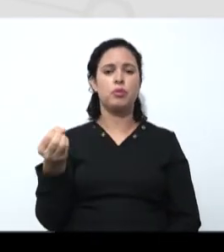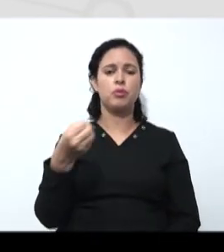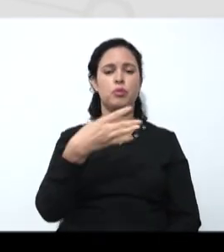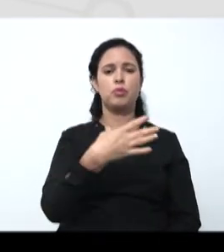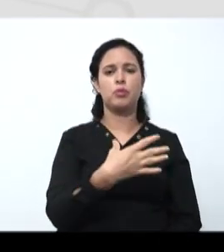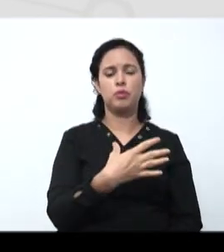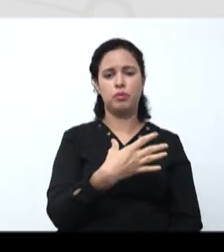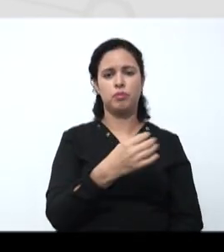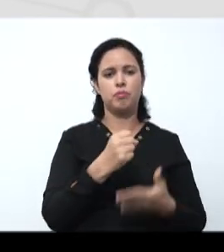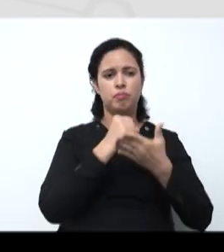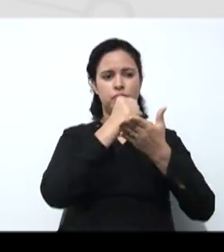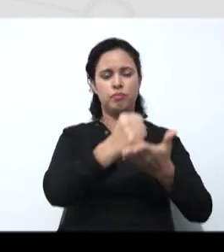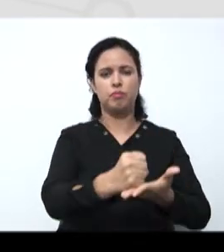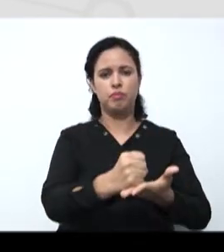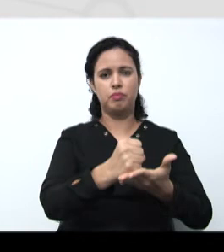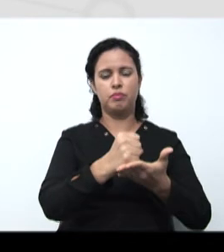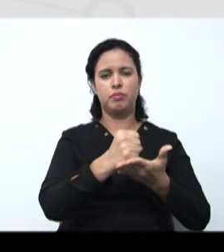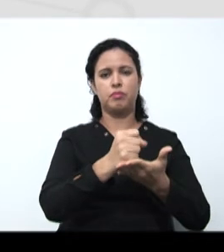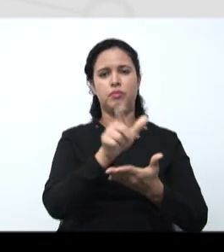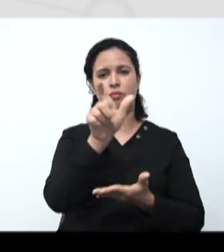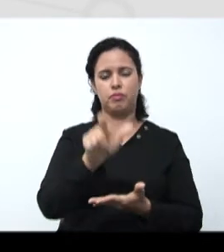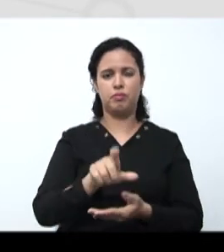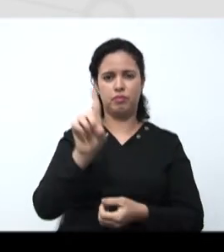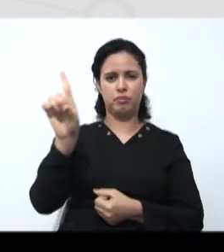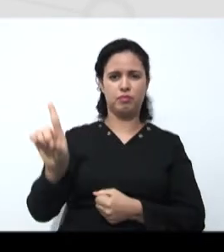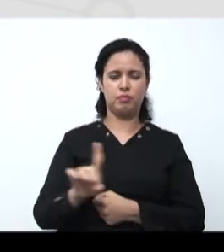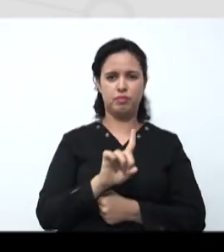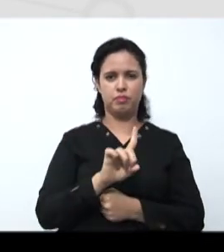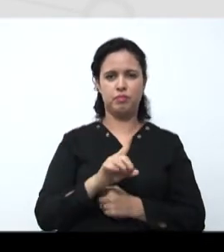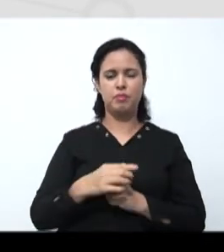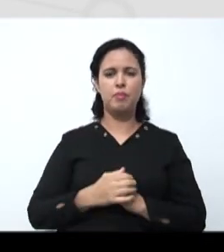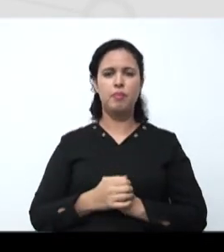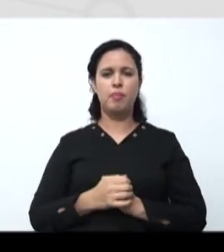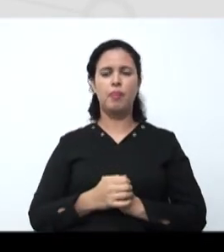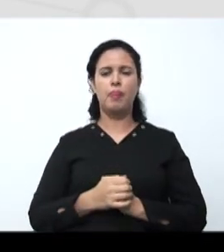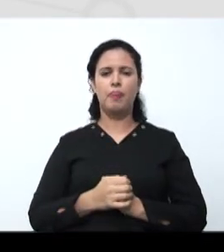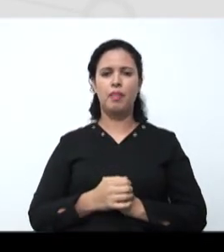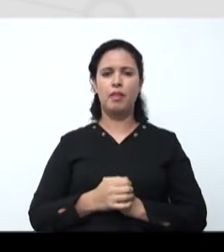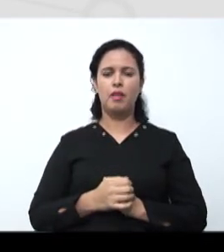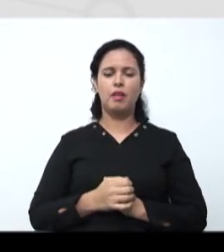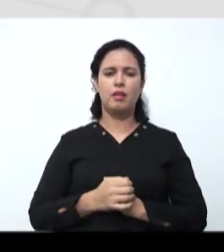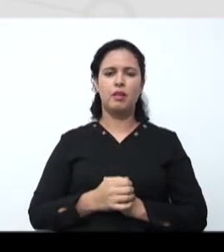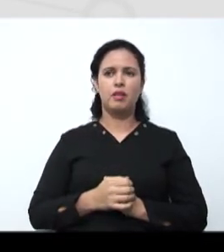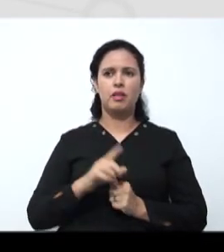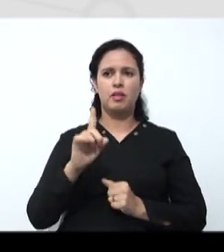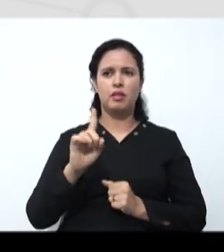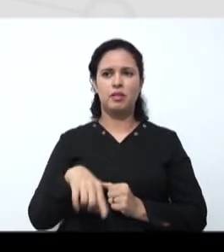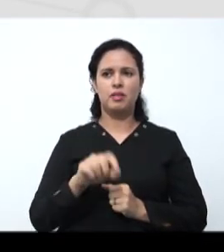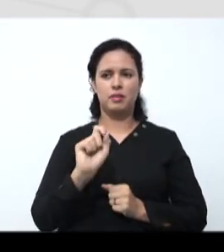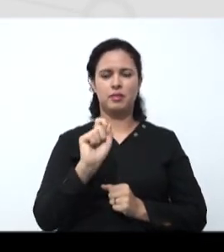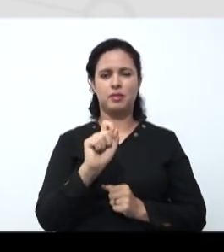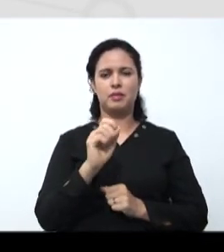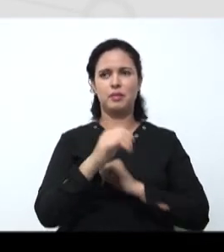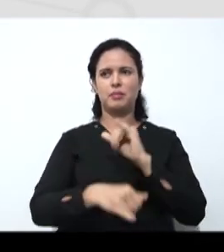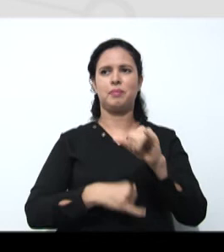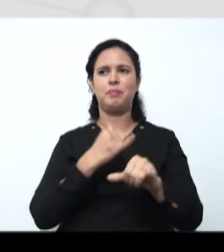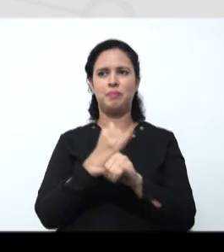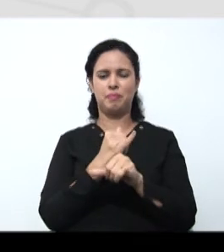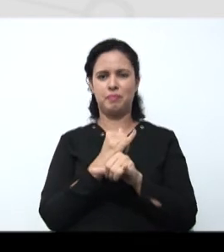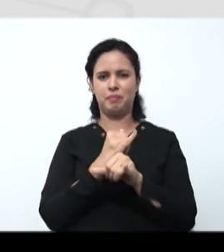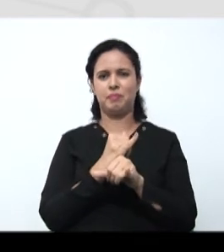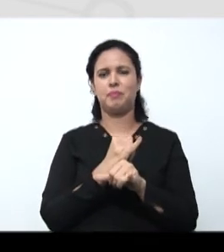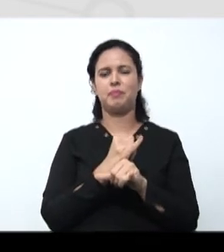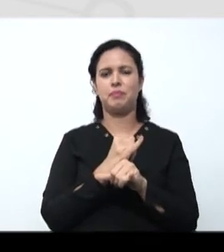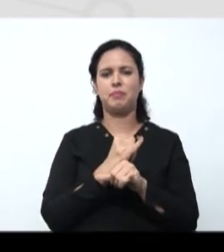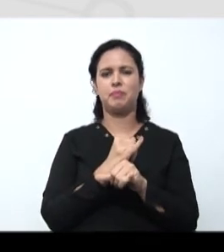de atendimento aos clientes daquela empresa, por meio de um agendamento via internet, o